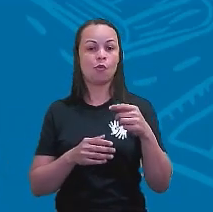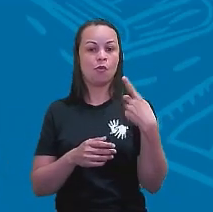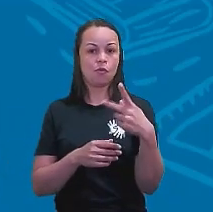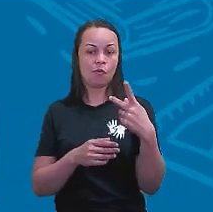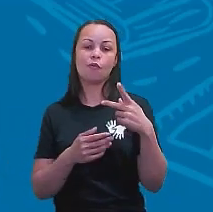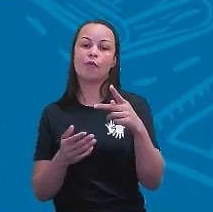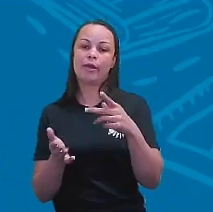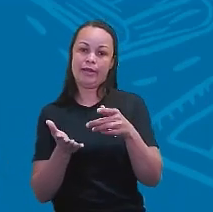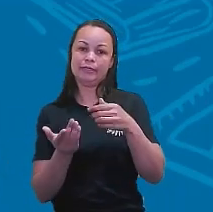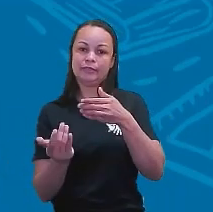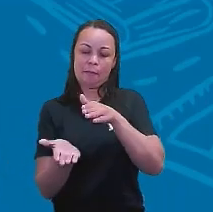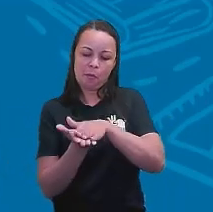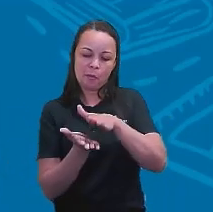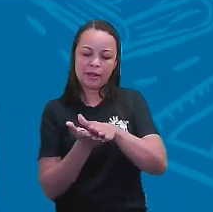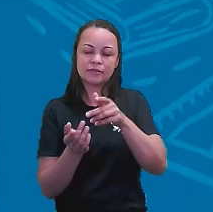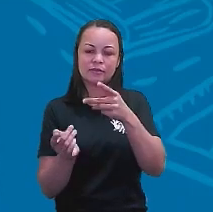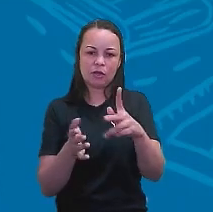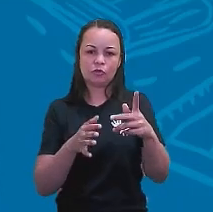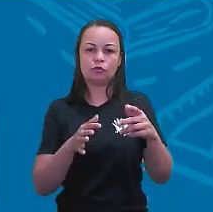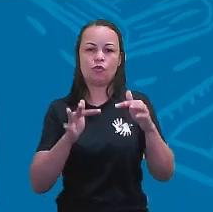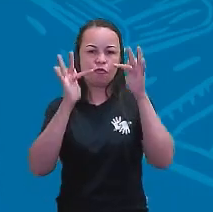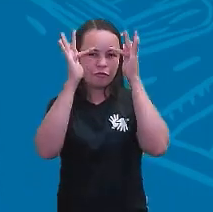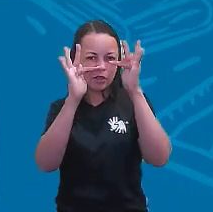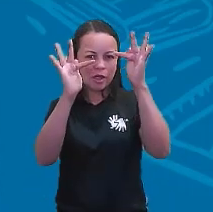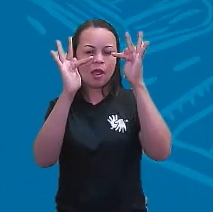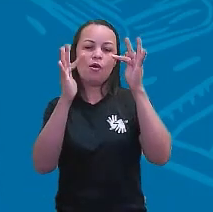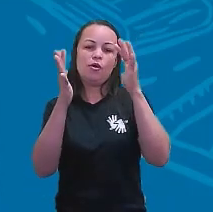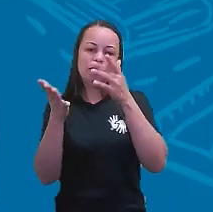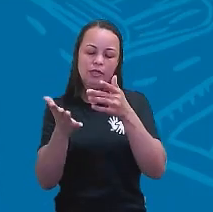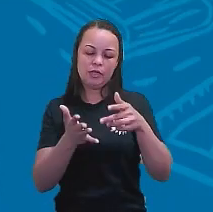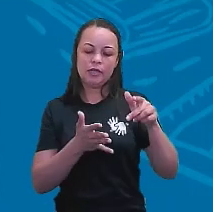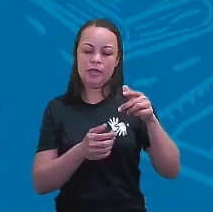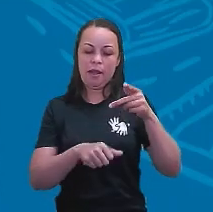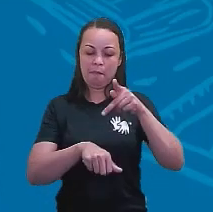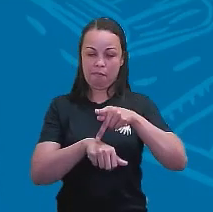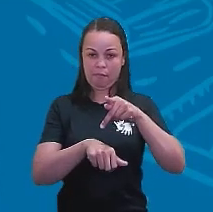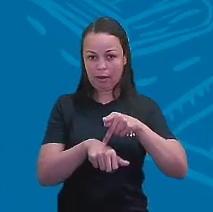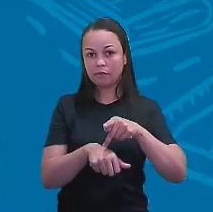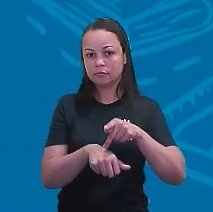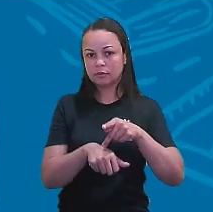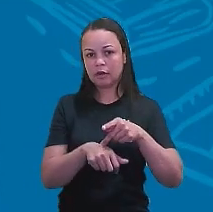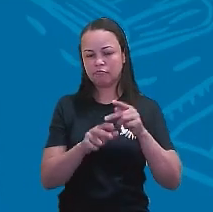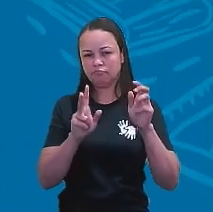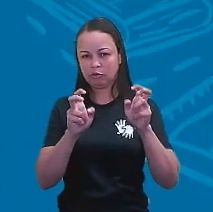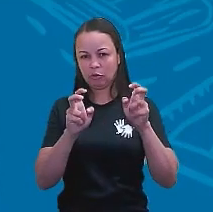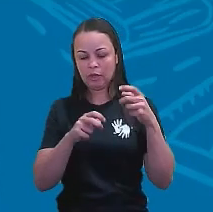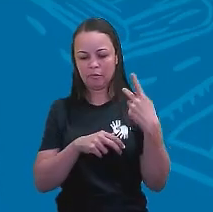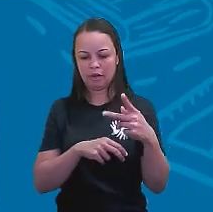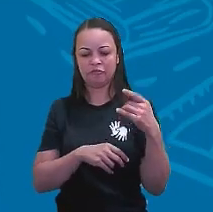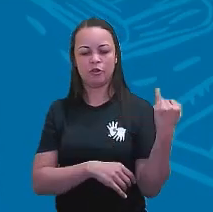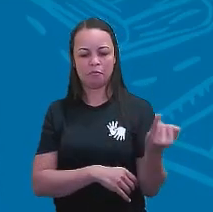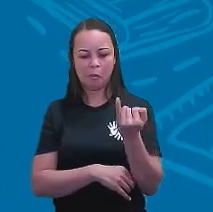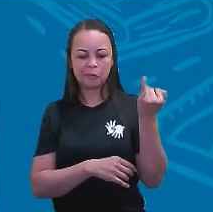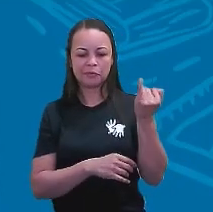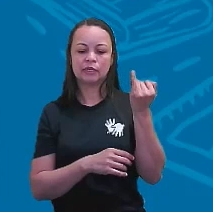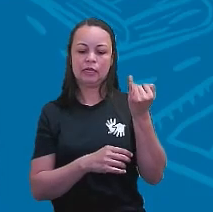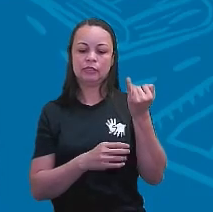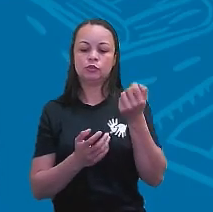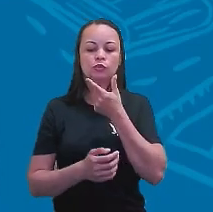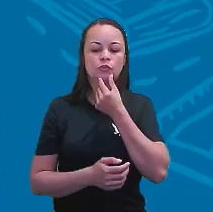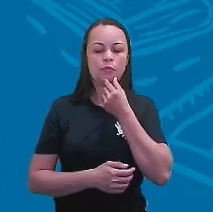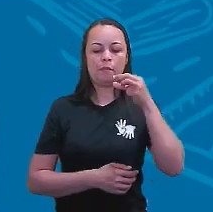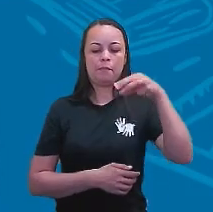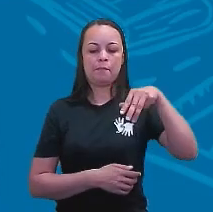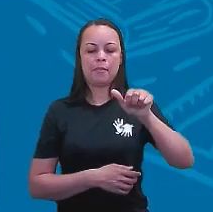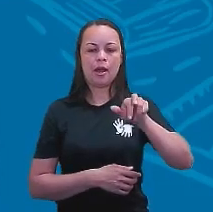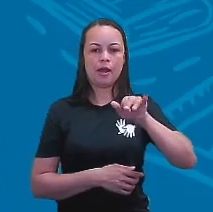prêmio aí Mário Sete, tá? Muito importante. E também ele foi, nesse mesmo ano, ele foi para a